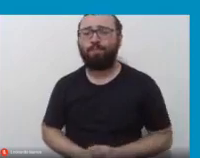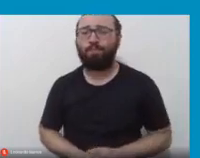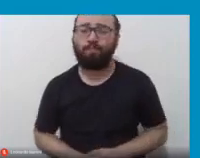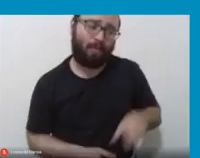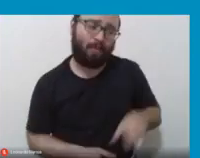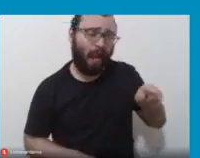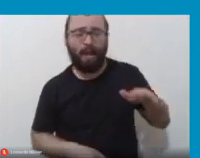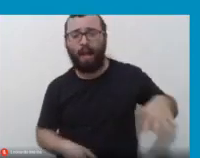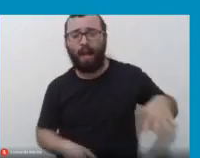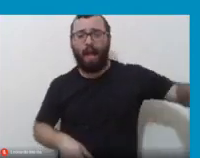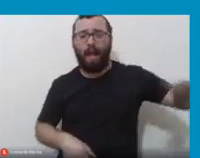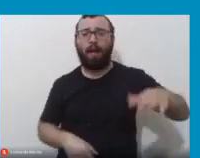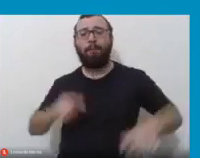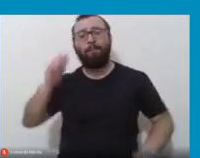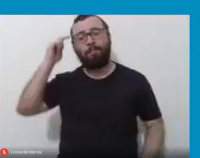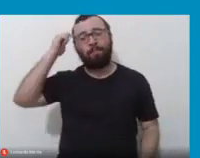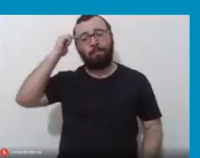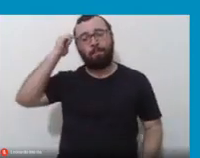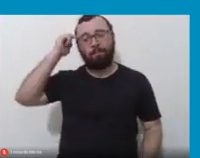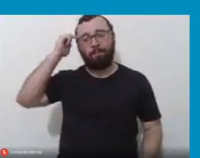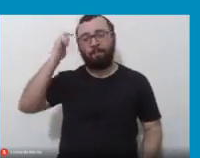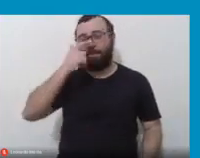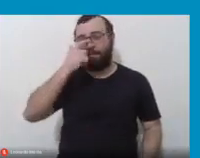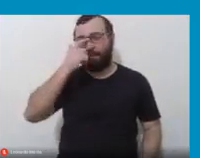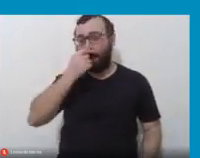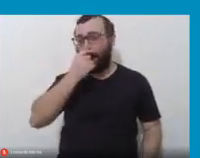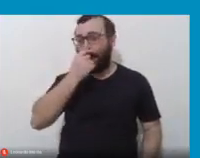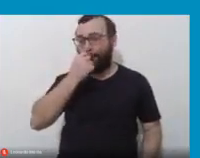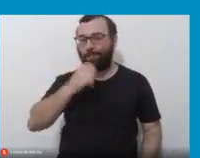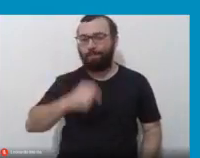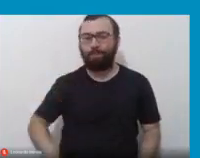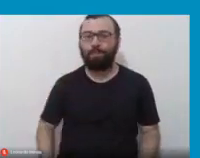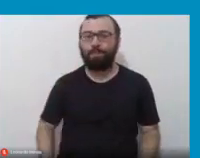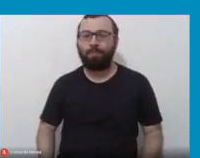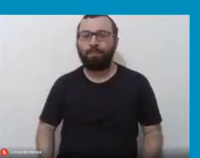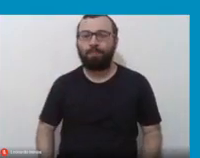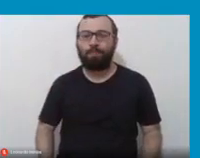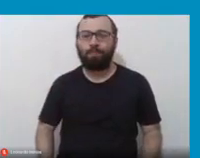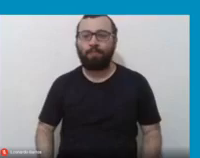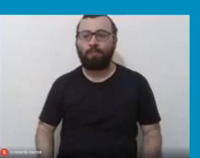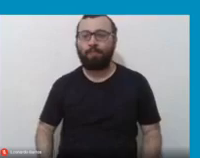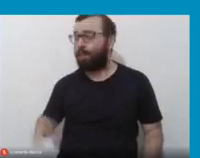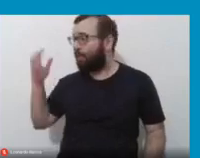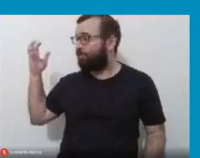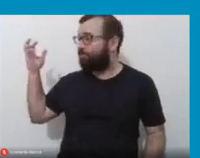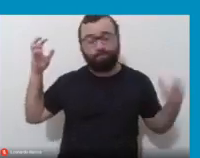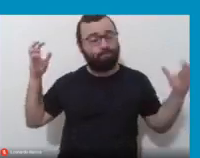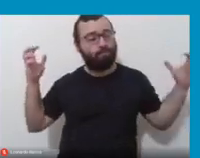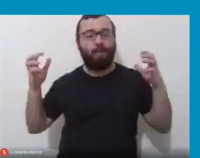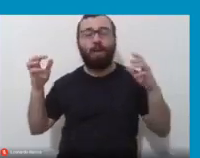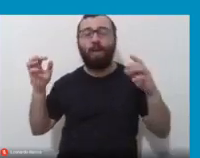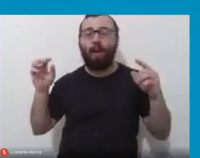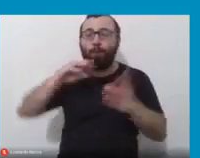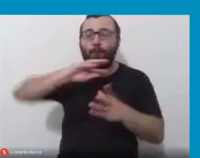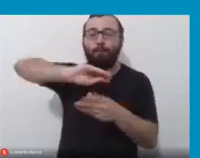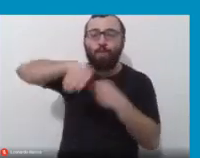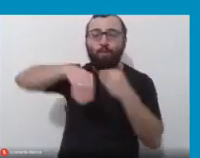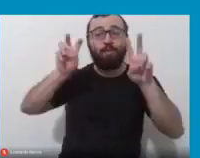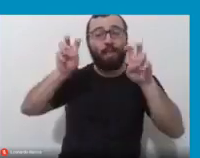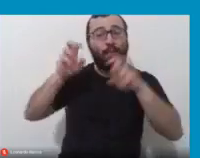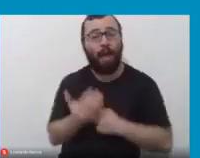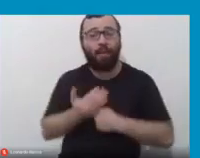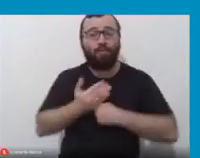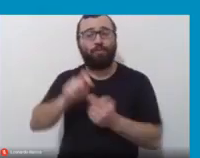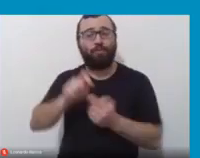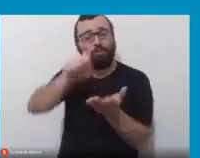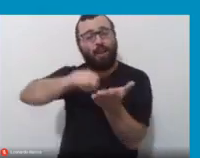Né? E no caso aí, a combinação dos temas me ajudou a escrever um trabalho